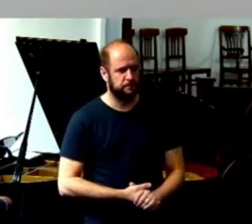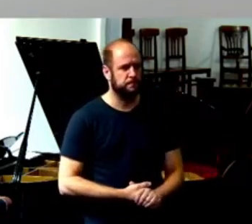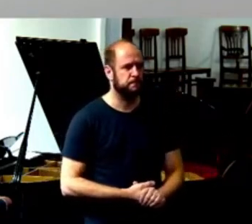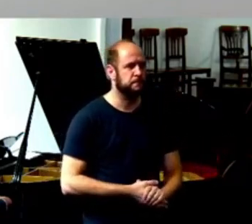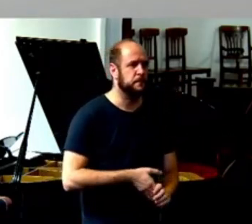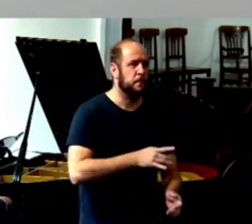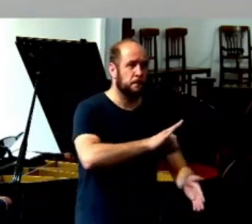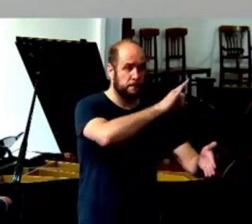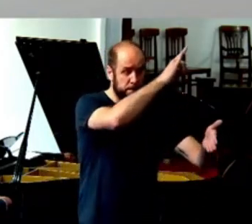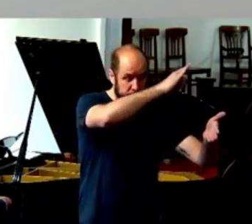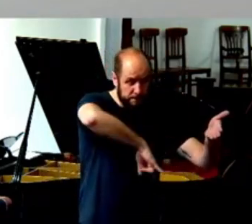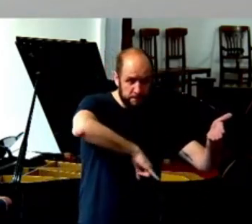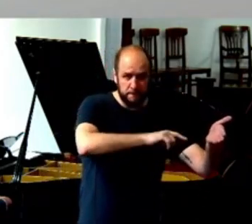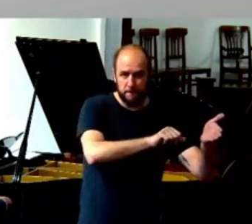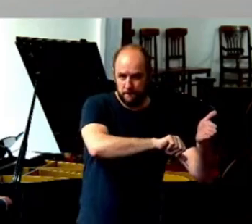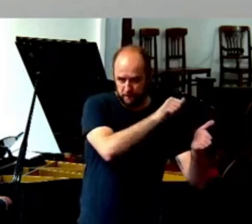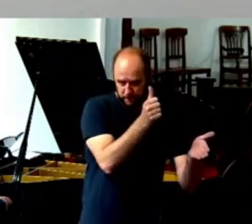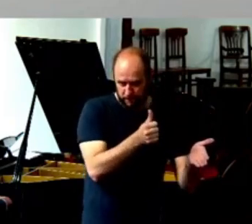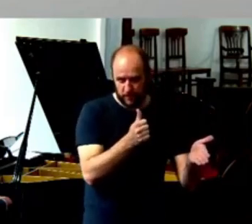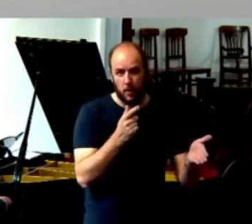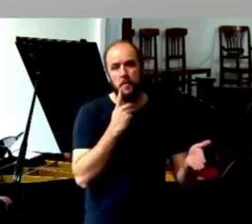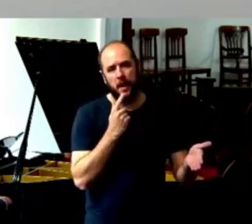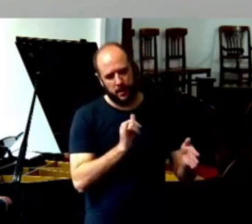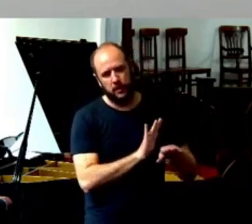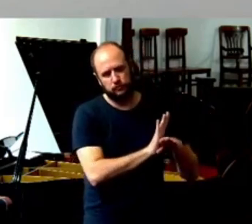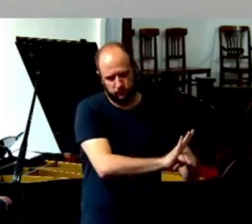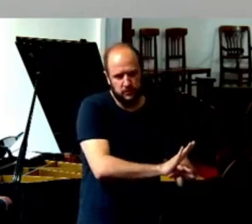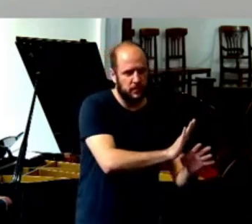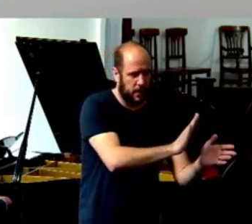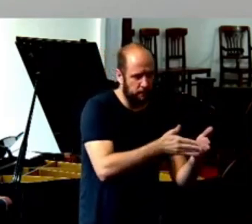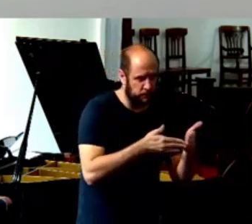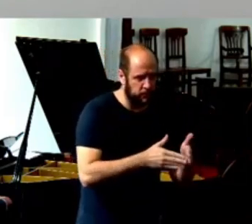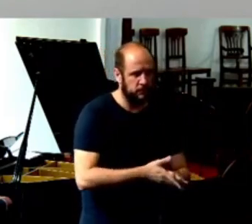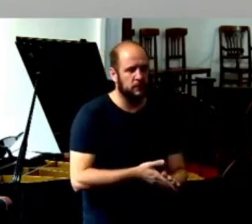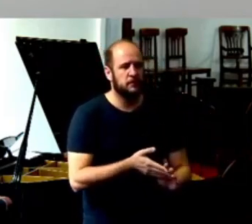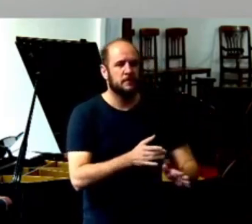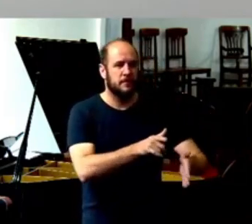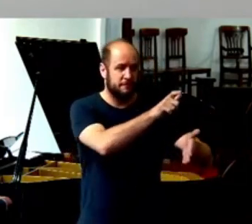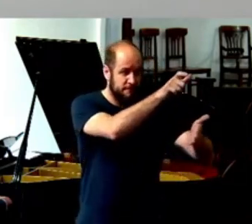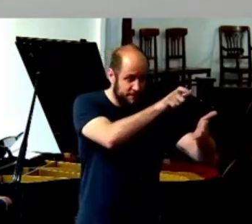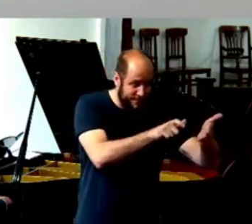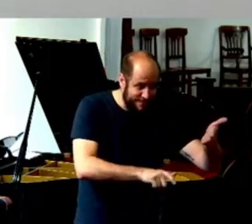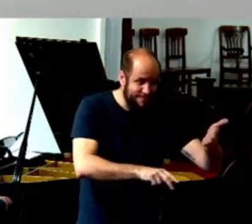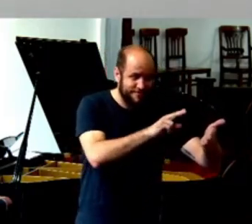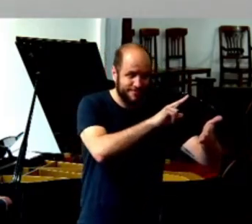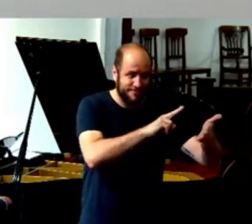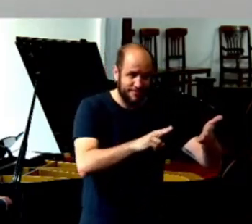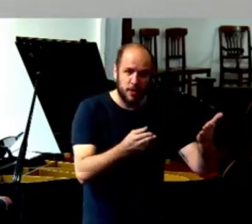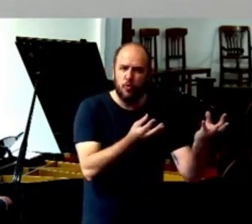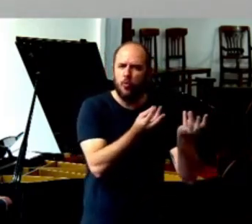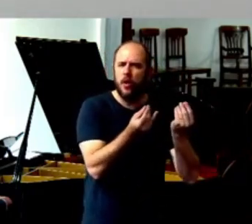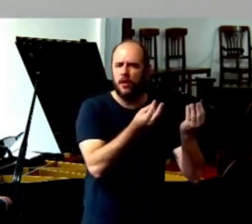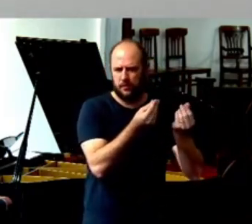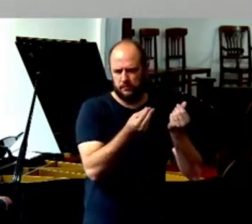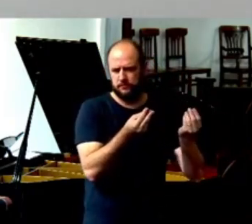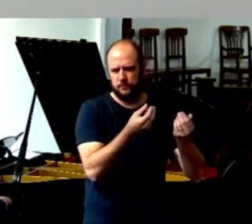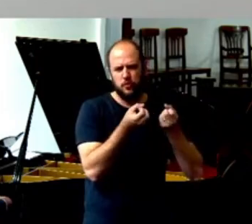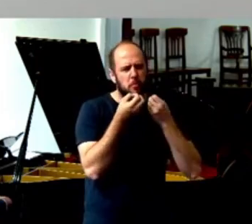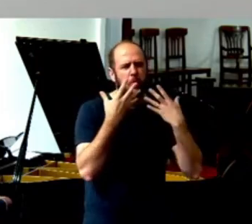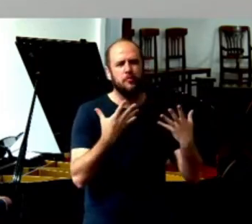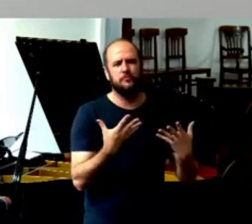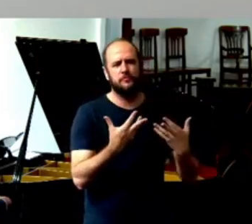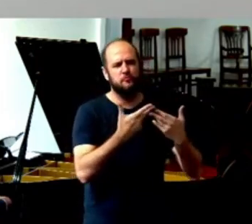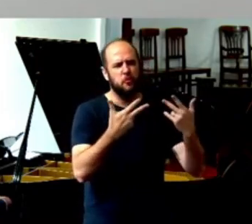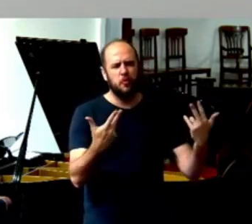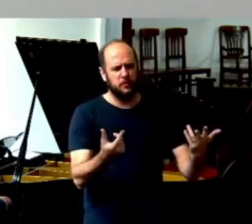A primeira lista que você pode fazer, com a ajuda dos seus pais, é uma lista das suas qualidades.